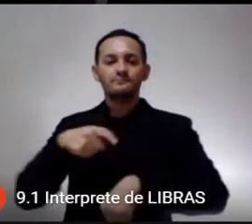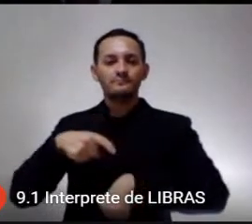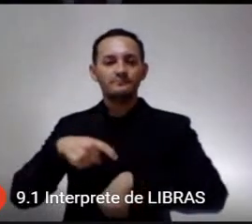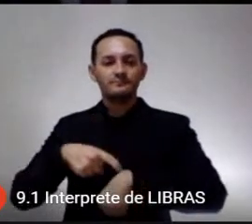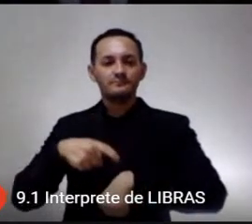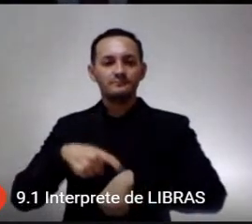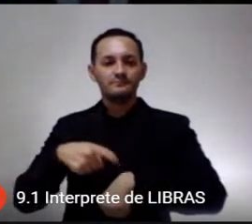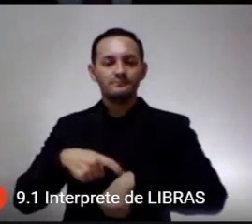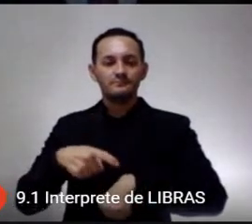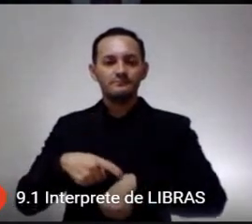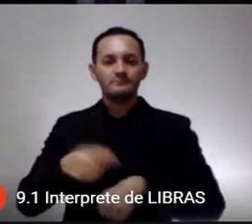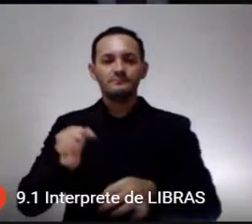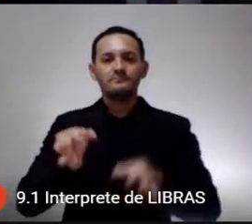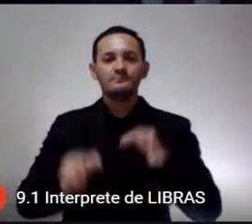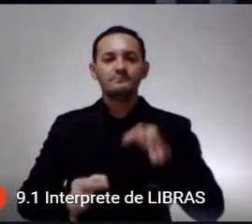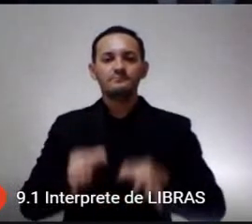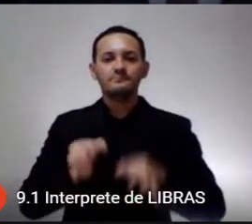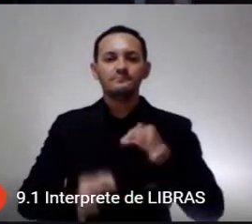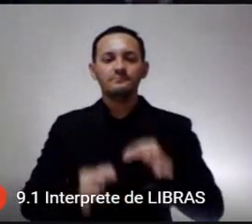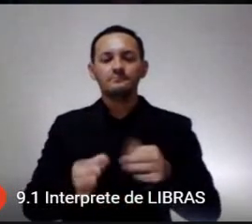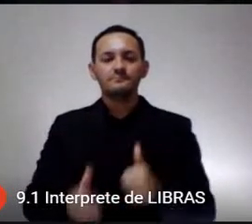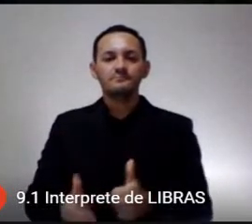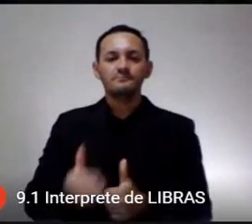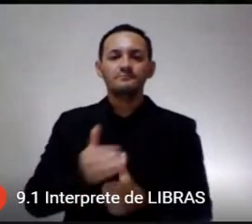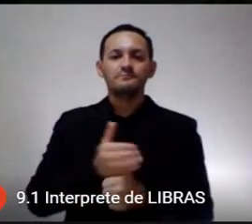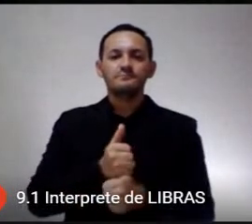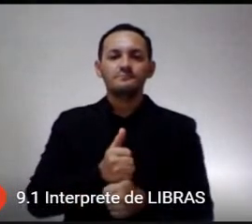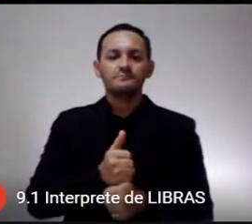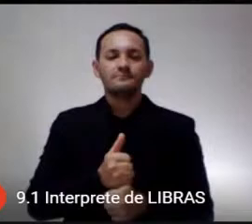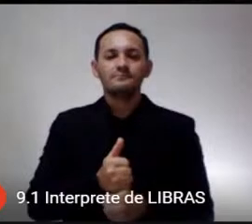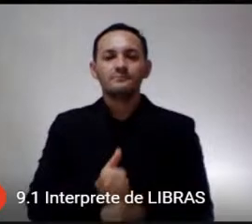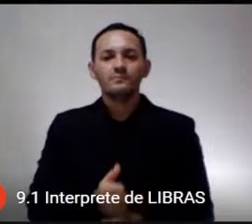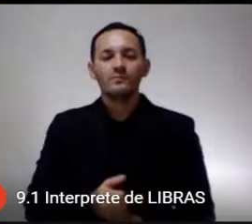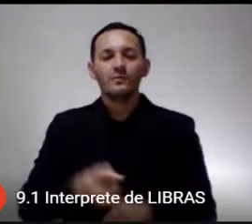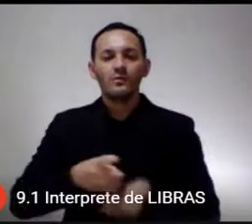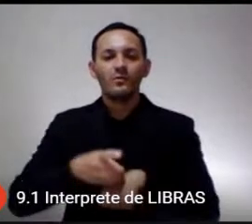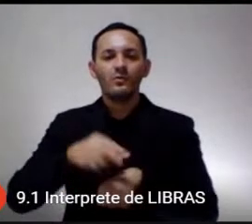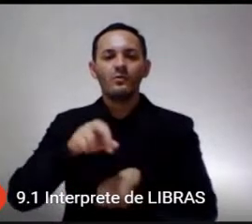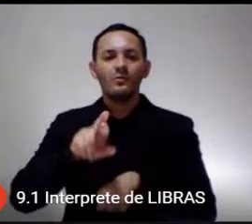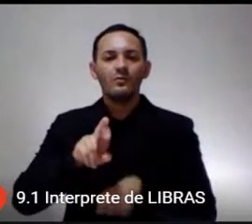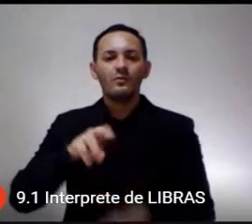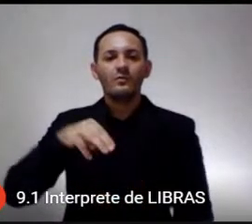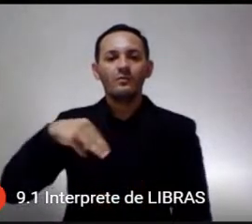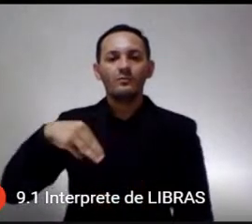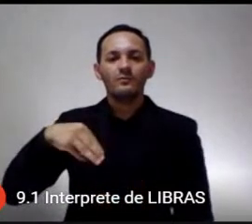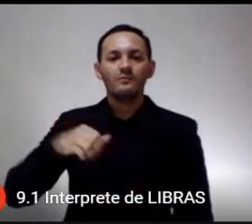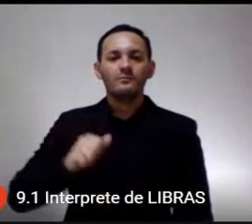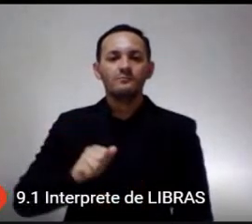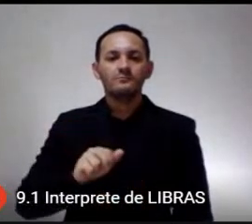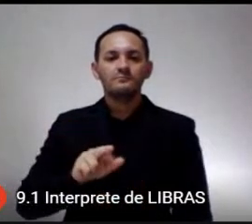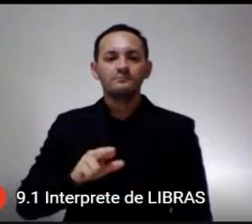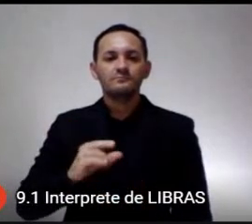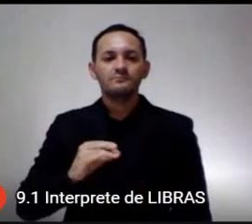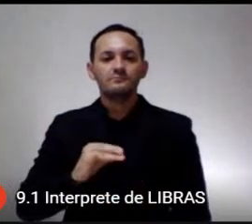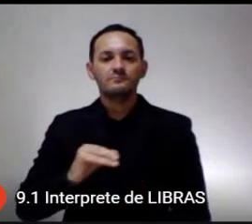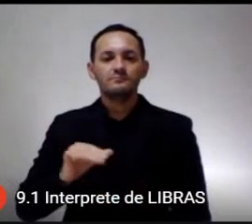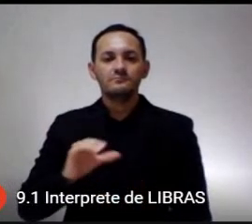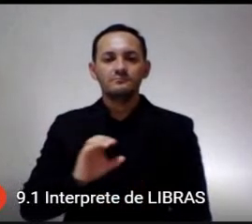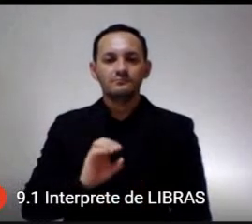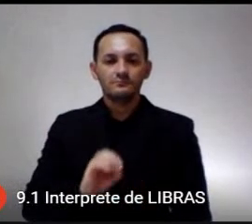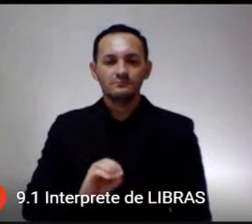do juiz substituto Dr. Márcio Gonçalves Moreira. Eu estou, nesse caso